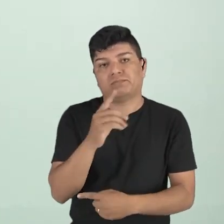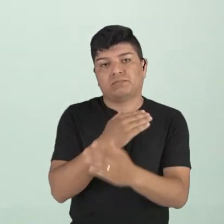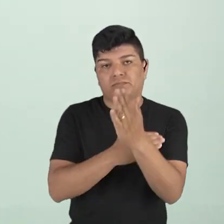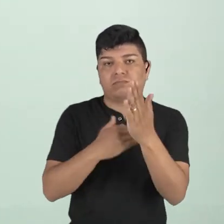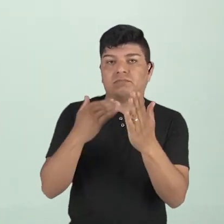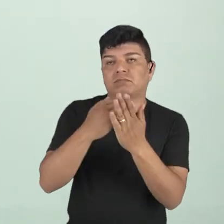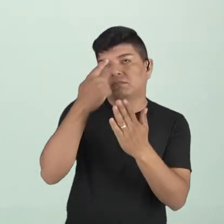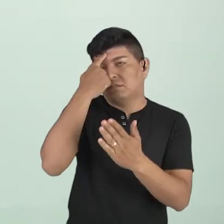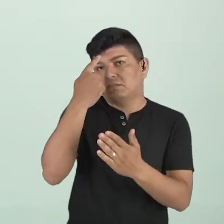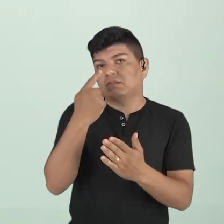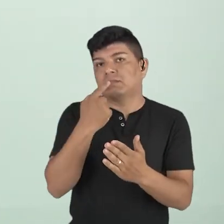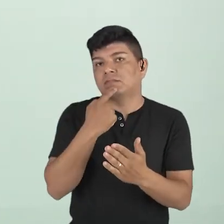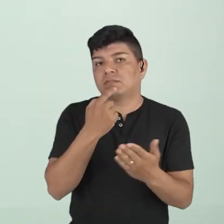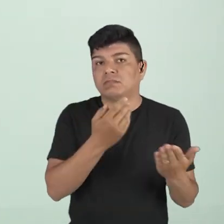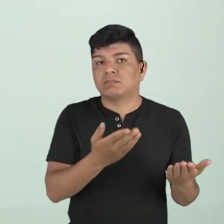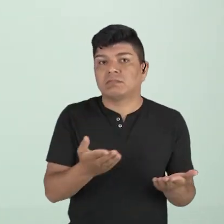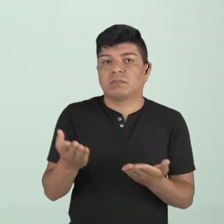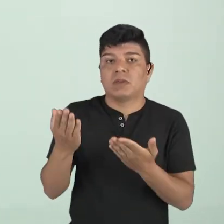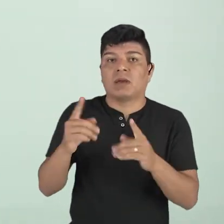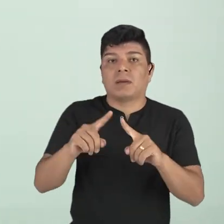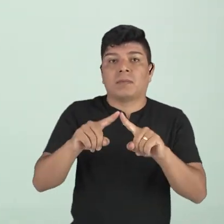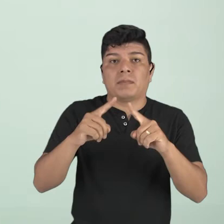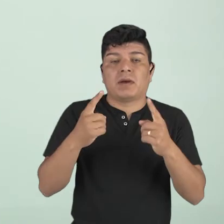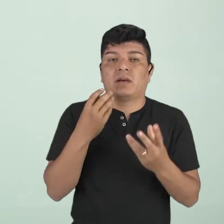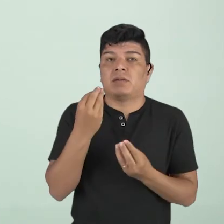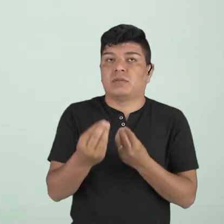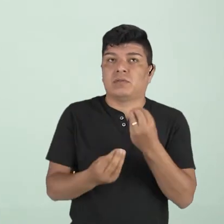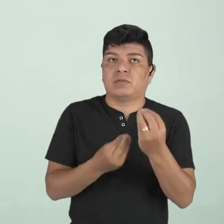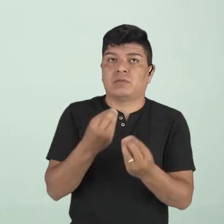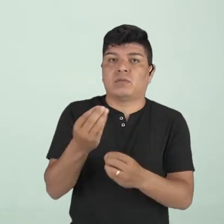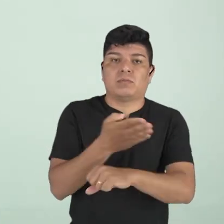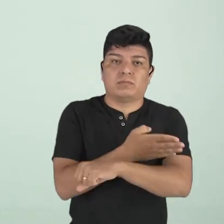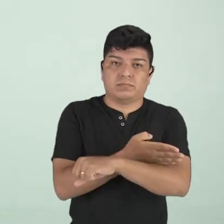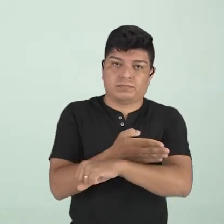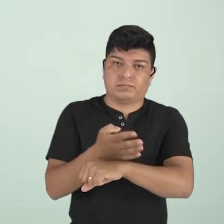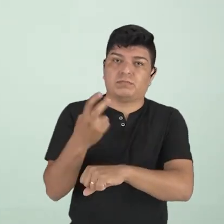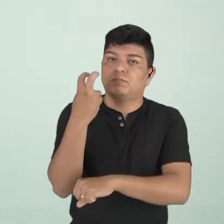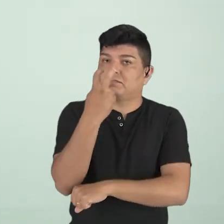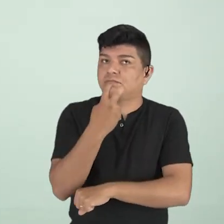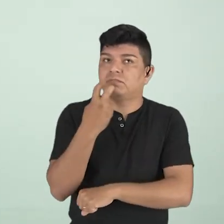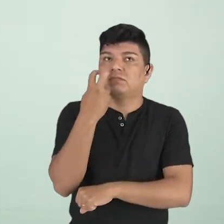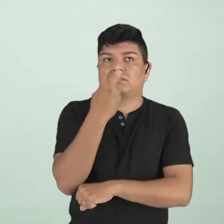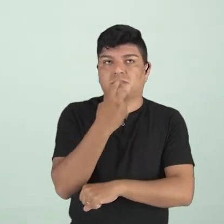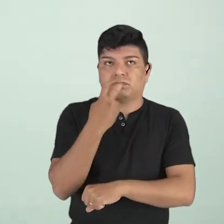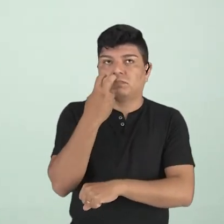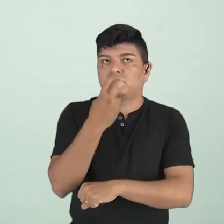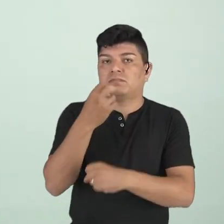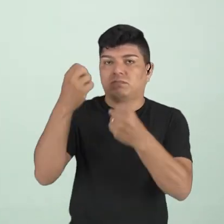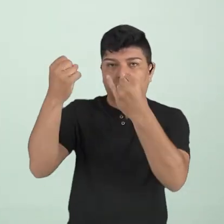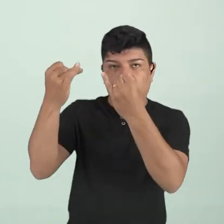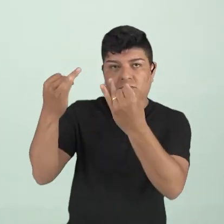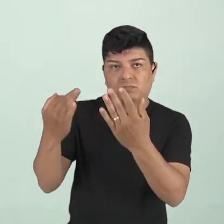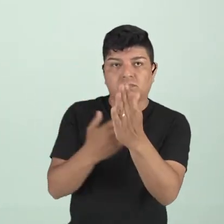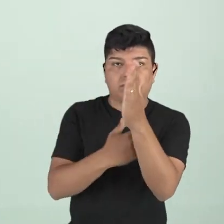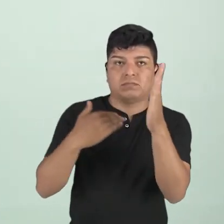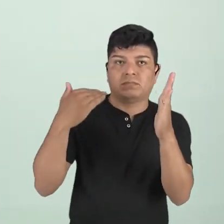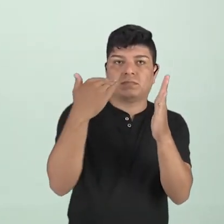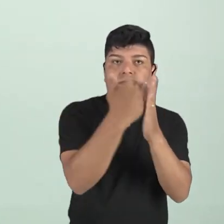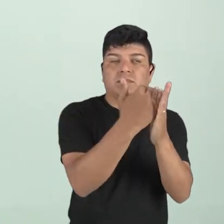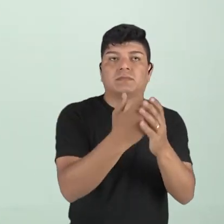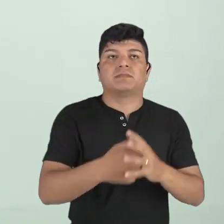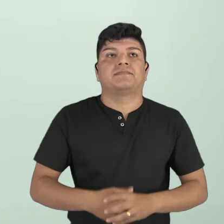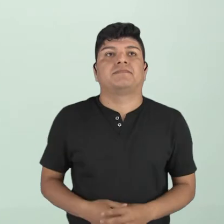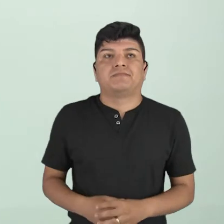de imagem, mas estamos falando do modo como a sua tradição oral retrata o transcendente.